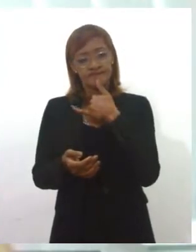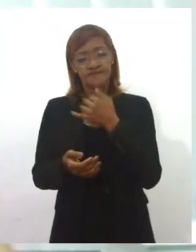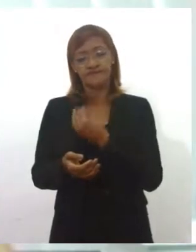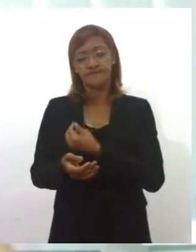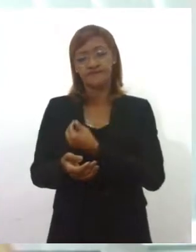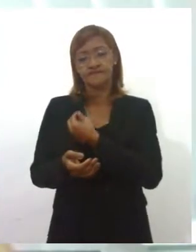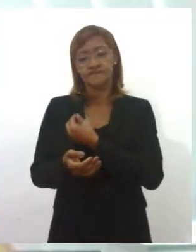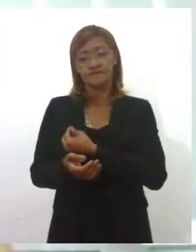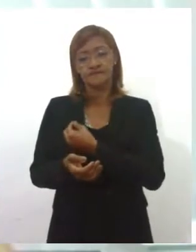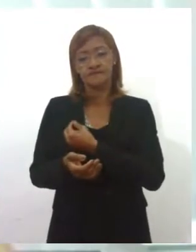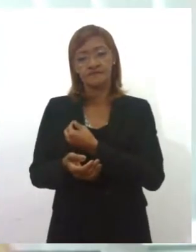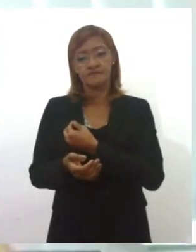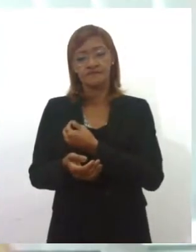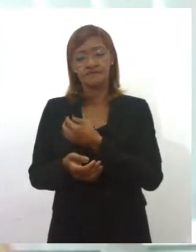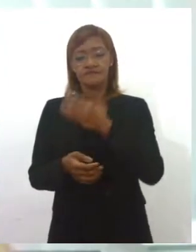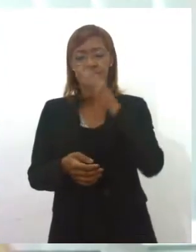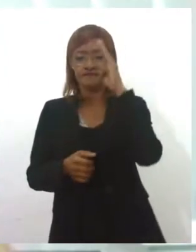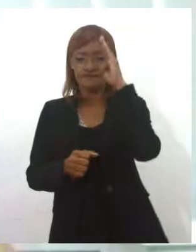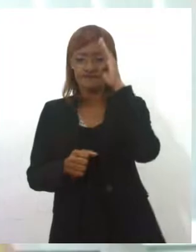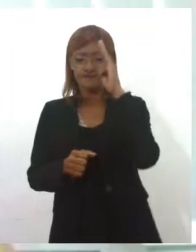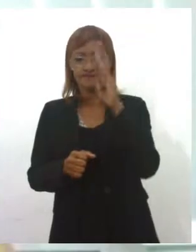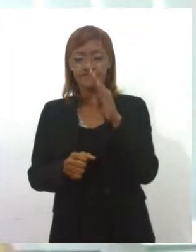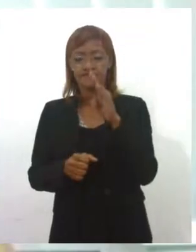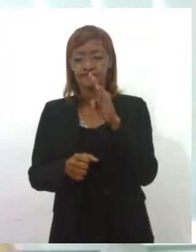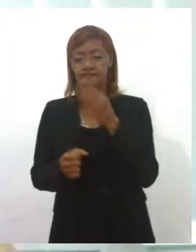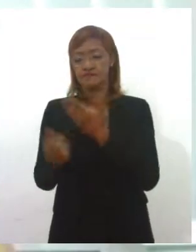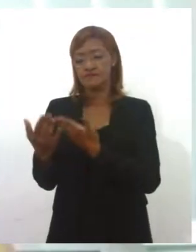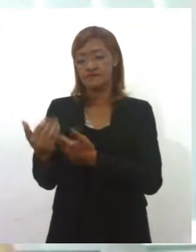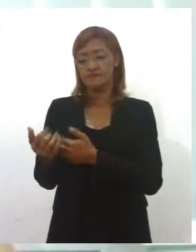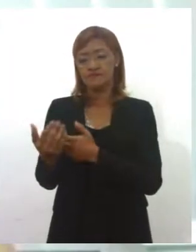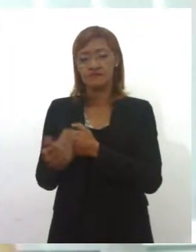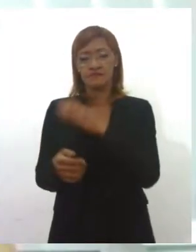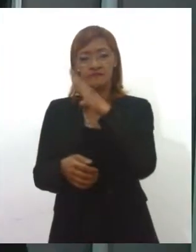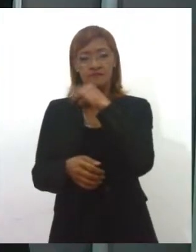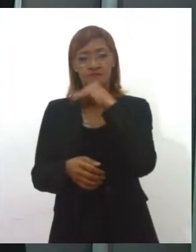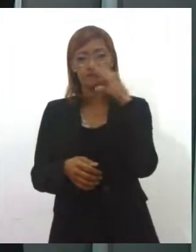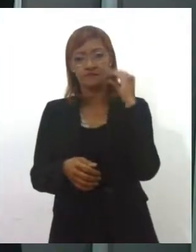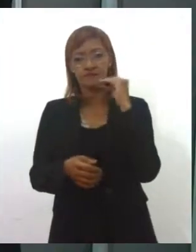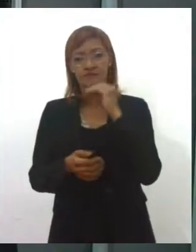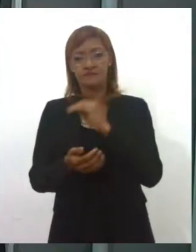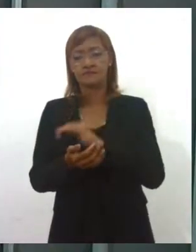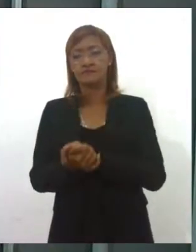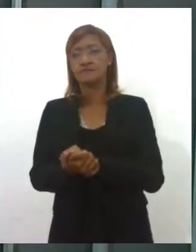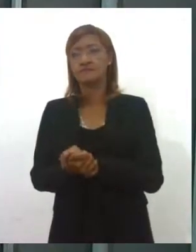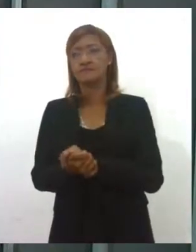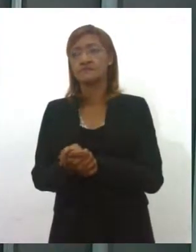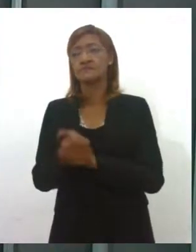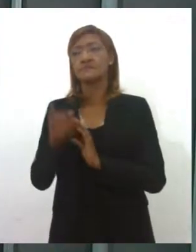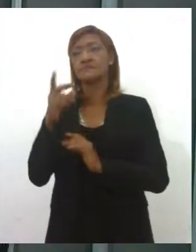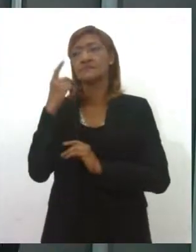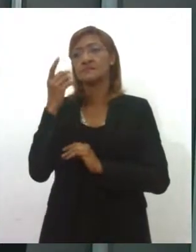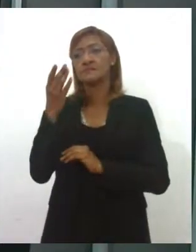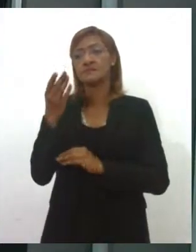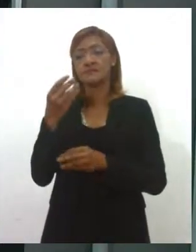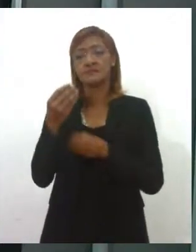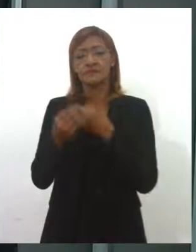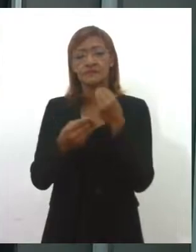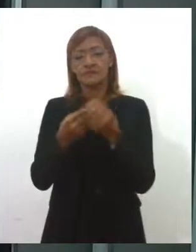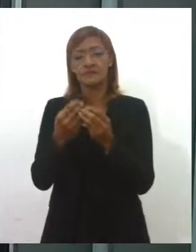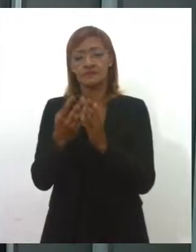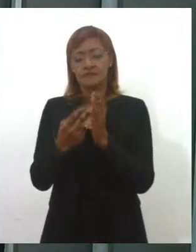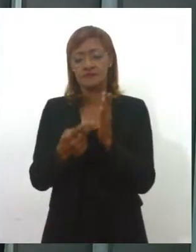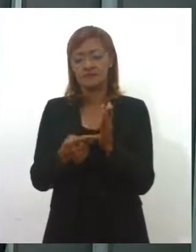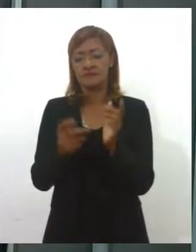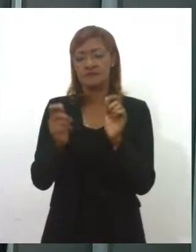vida principalmente entre jovens e adolescentes o deputado da Maísa de que forma esse projeto